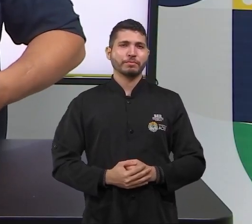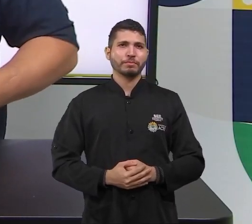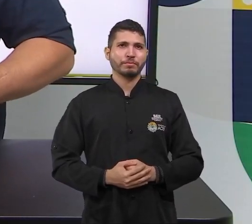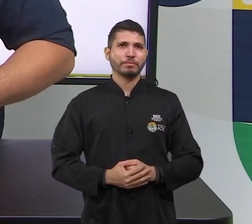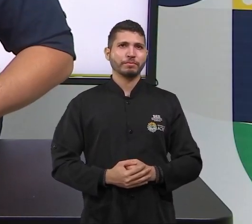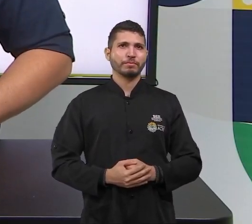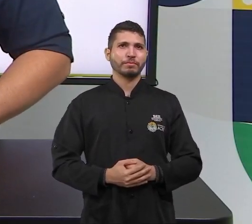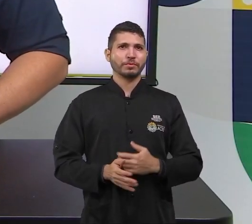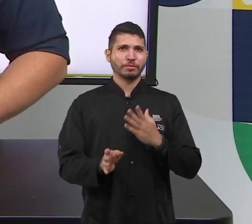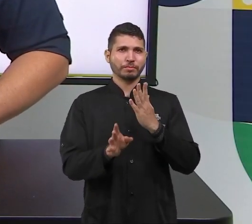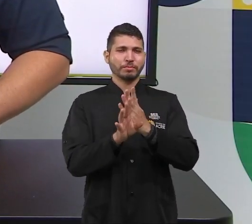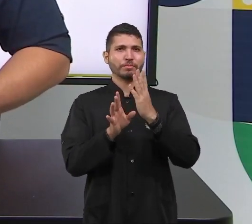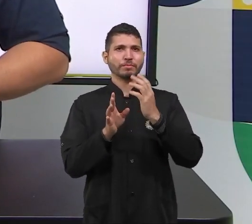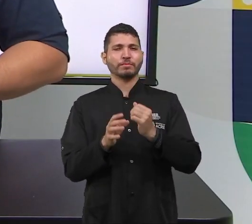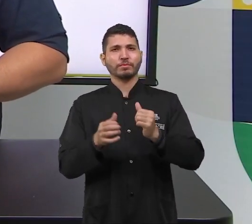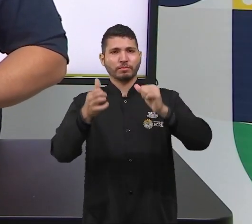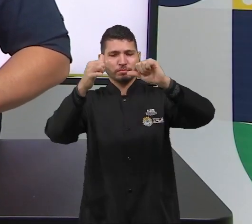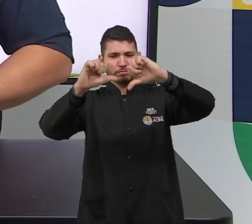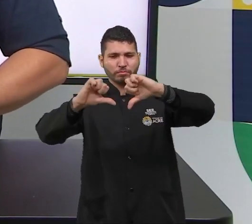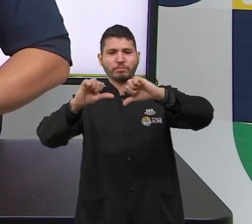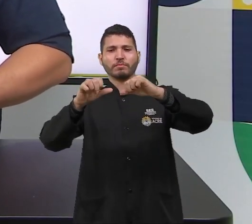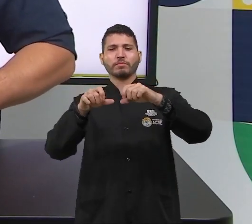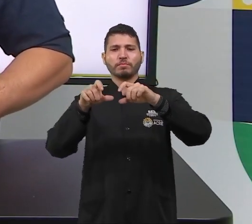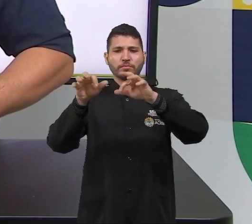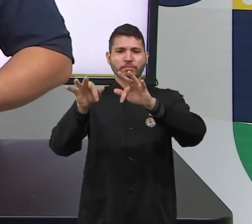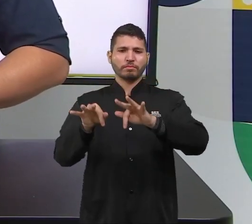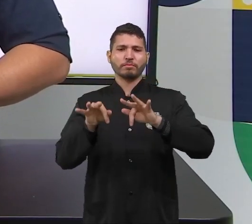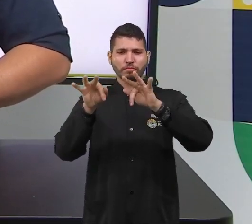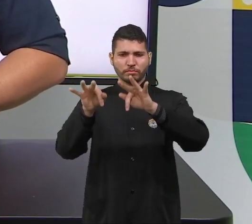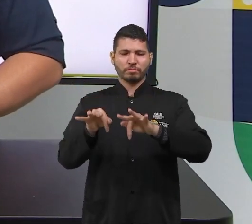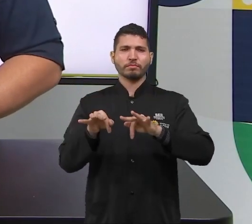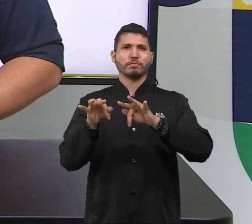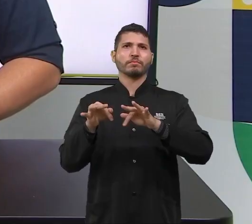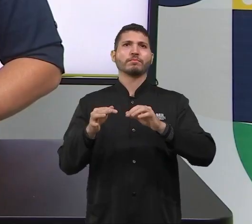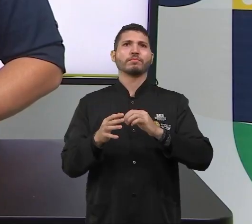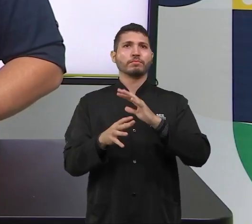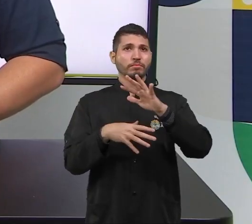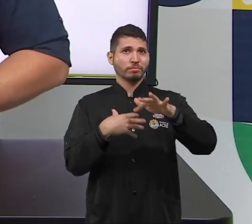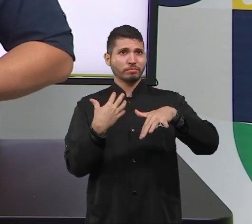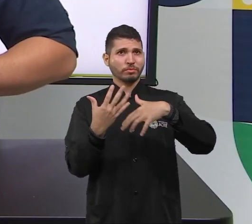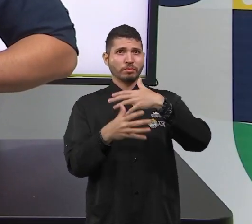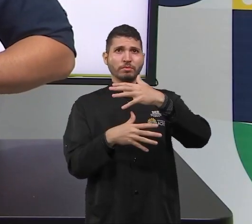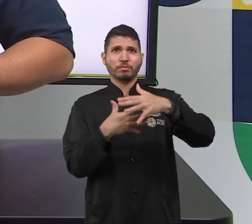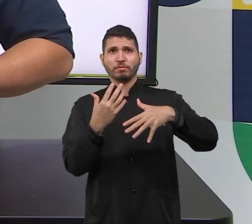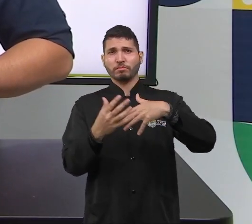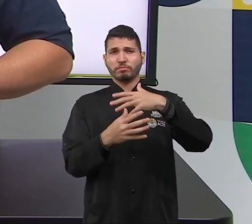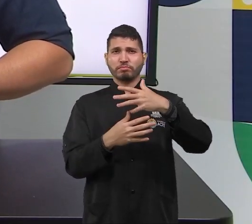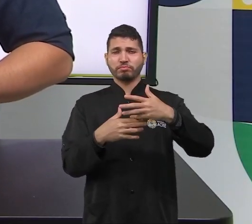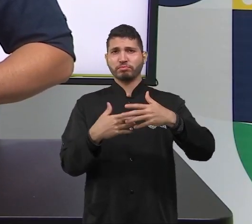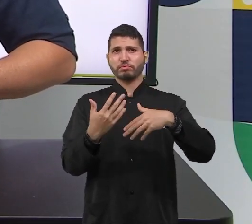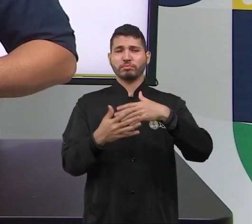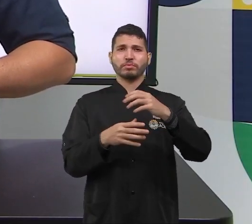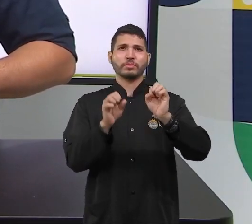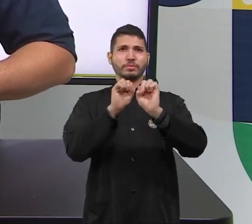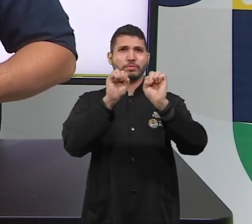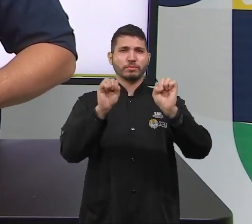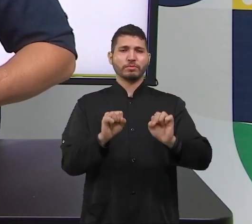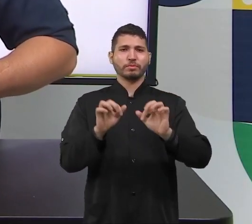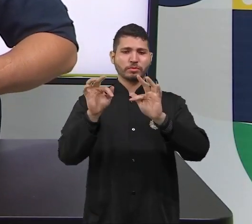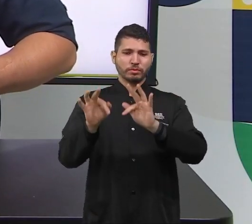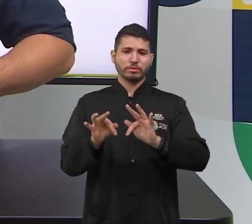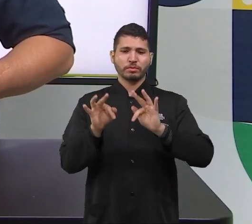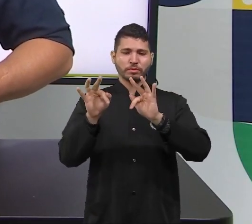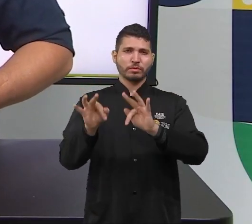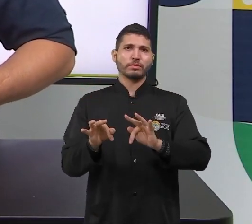à crise do feudalismo, foi devido ao colapso do sistema feudal que foi possível a